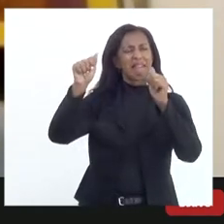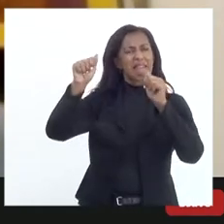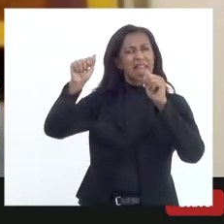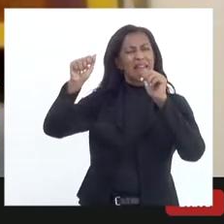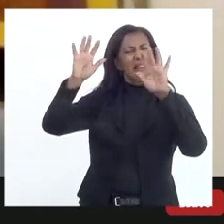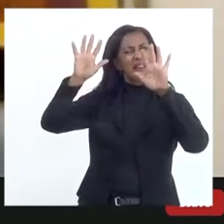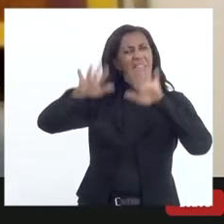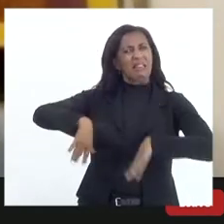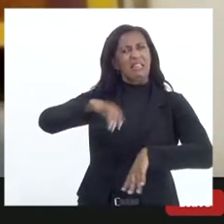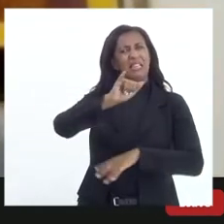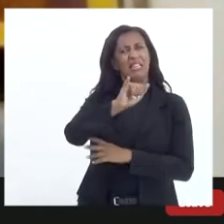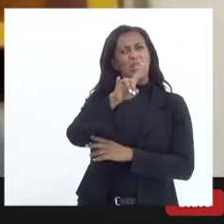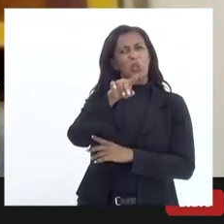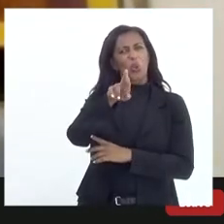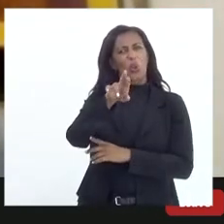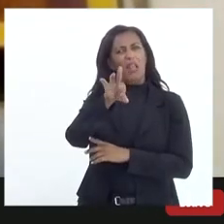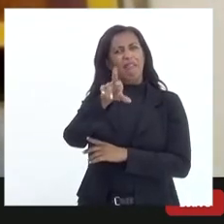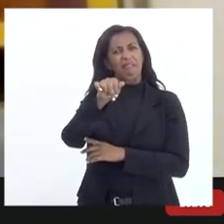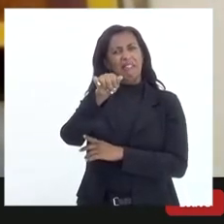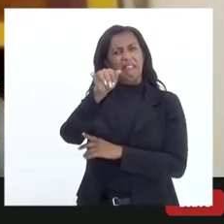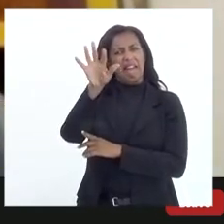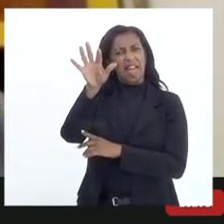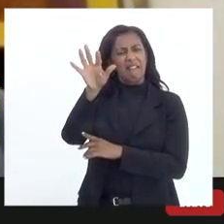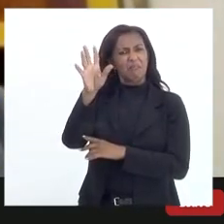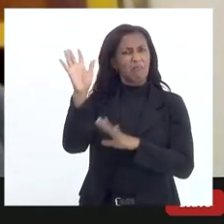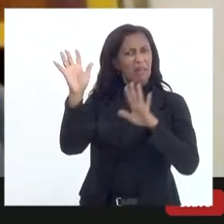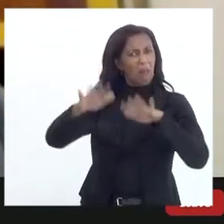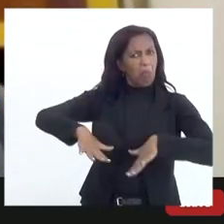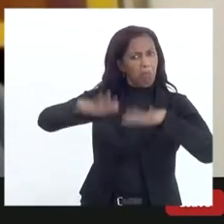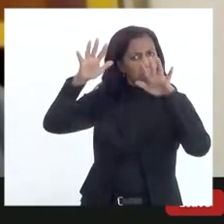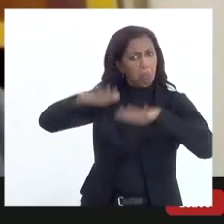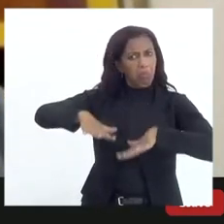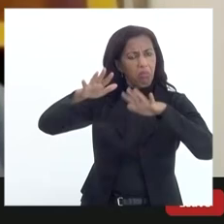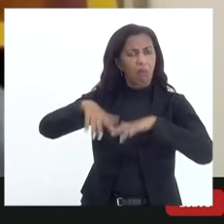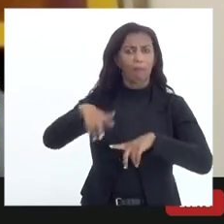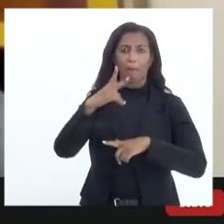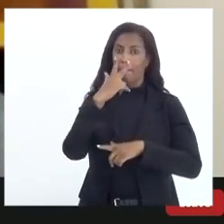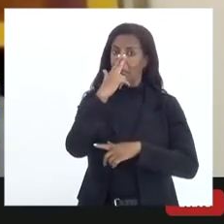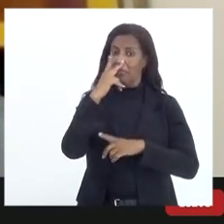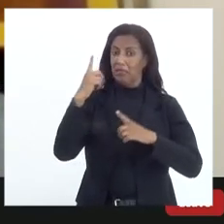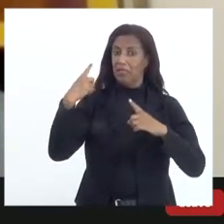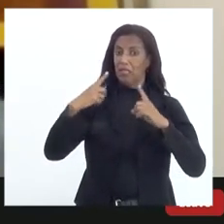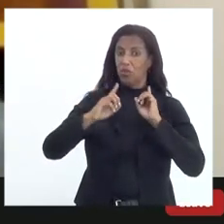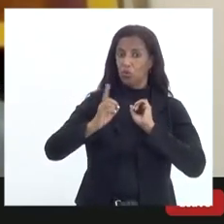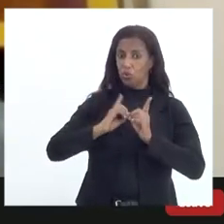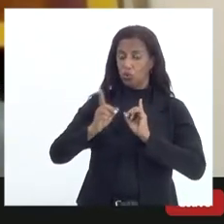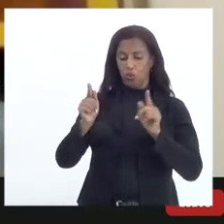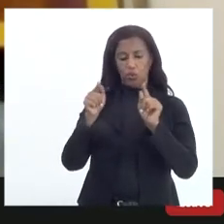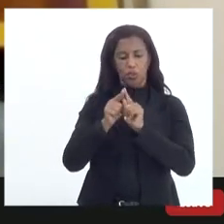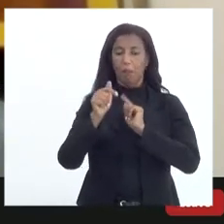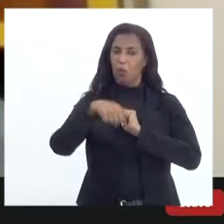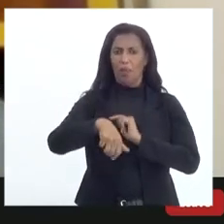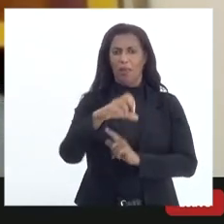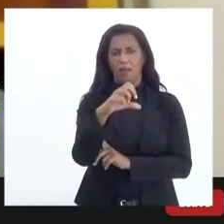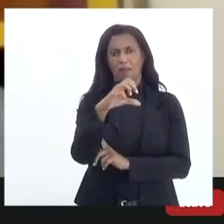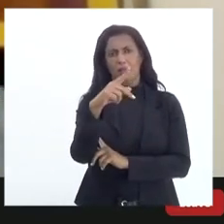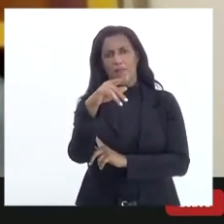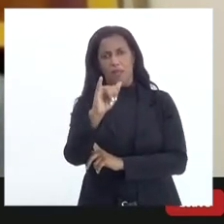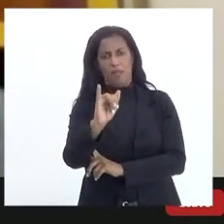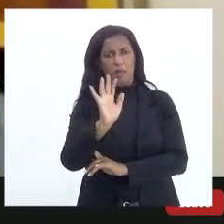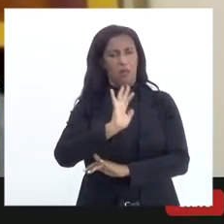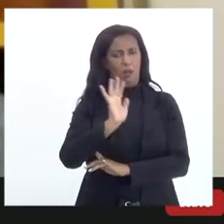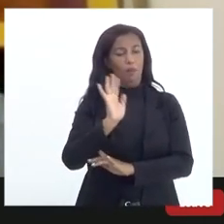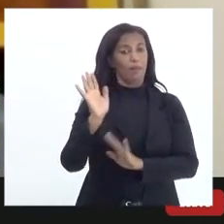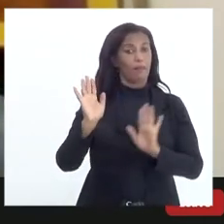Ok? Então, temos que entender esse debate aí. E uma questão que nós temos que discutir também, mais adiante, não é aqui, não cabe aqui na CPI, mas teoricamente